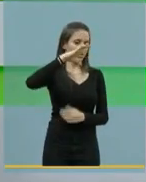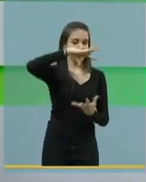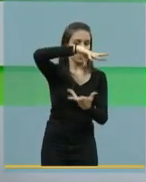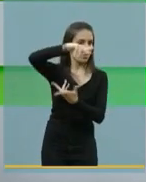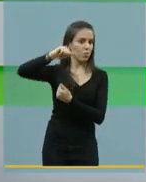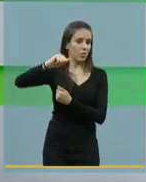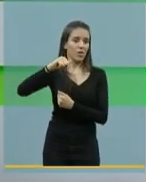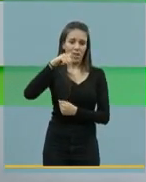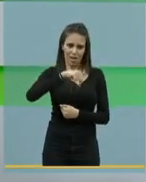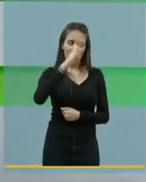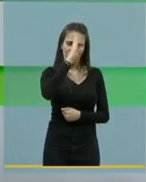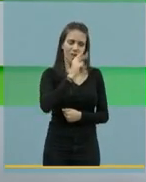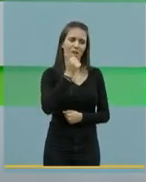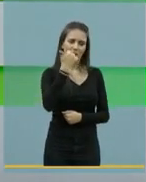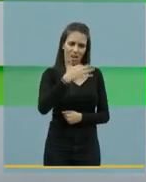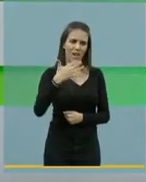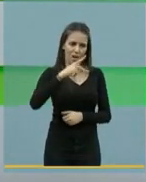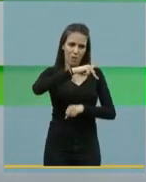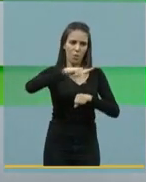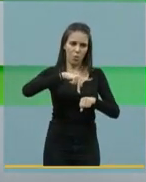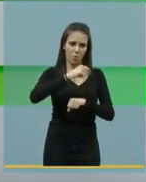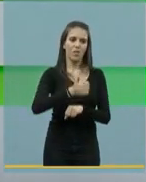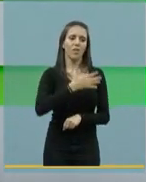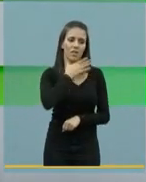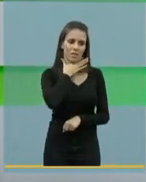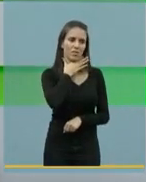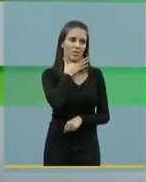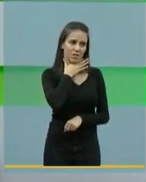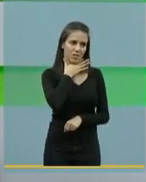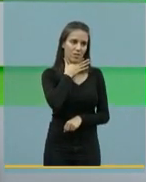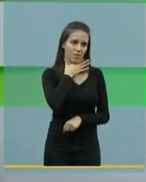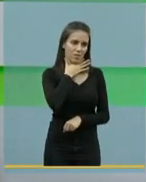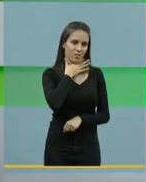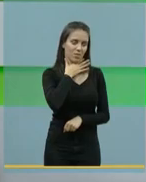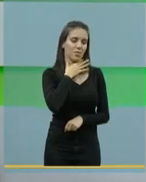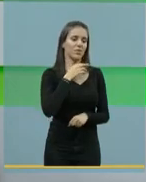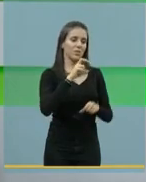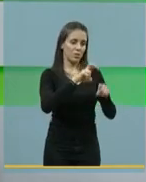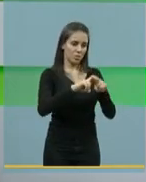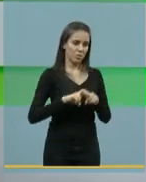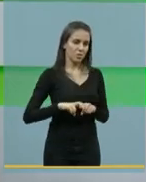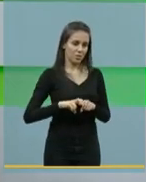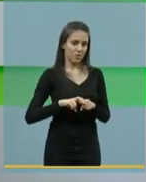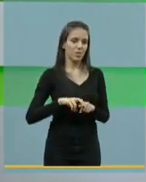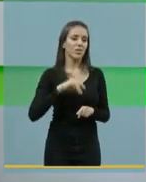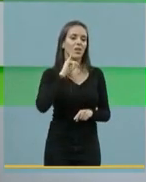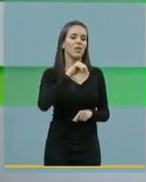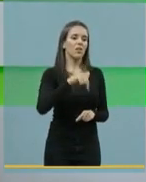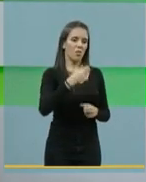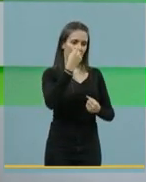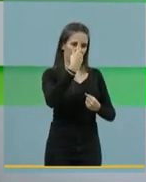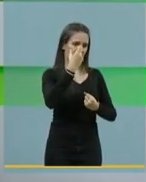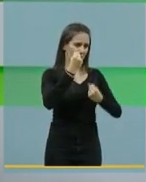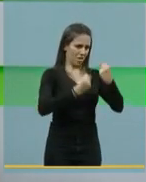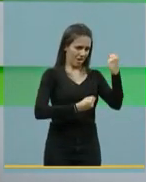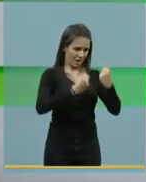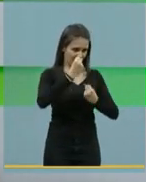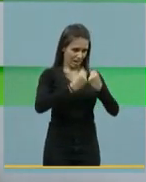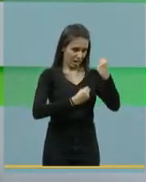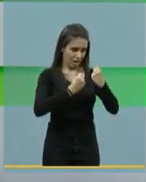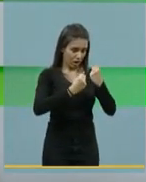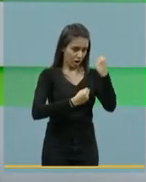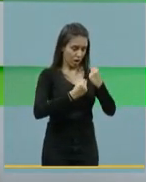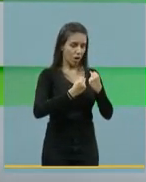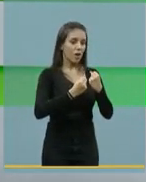país caríssimo e por isso perdeu competitividade o veículo aqui custa duas vezes e